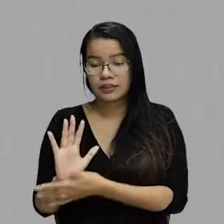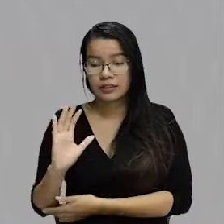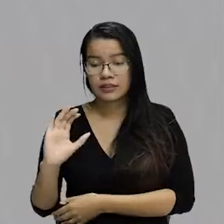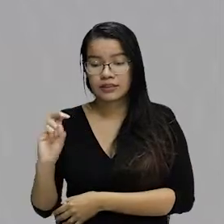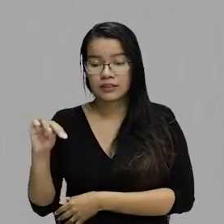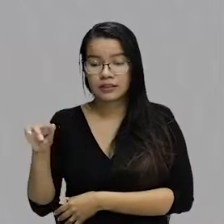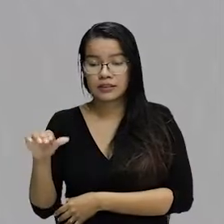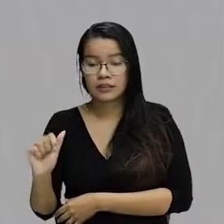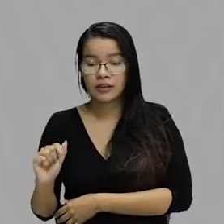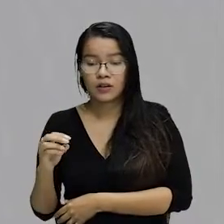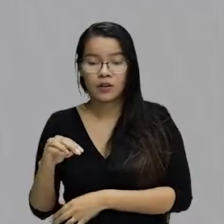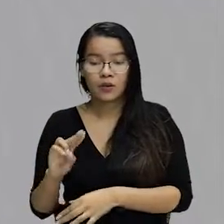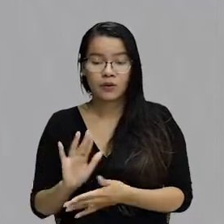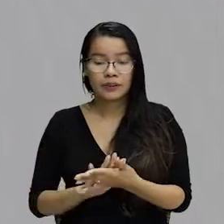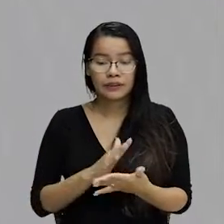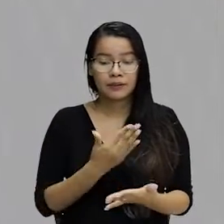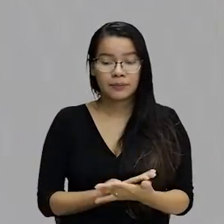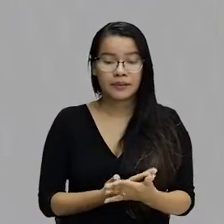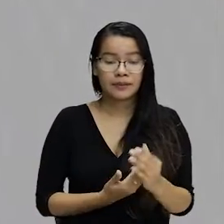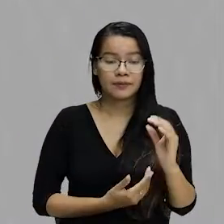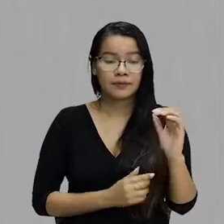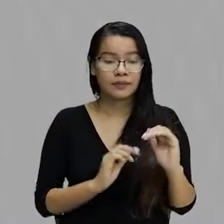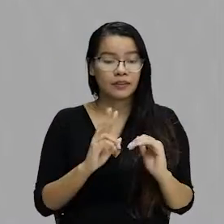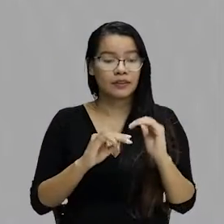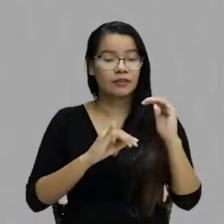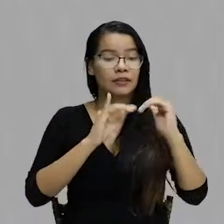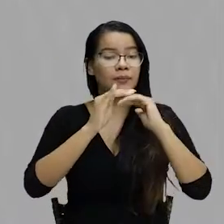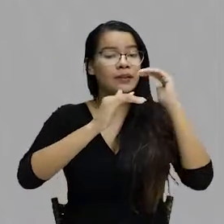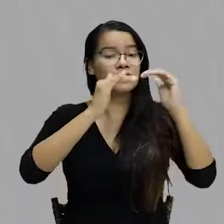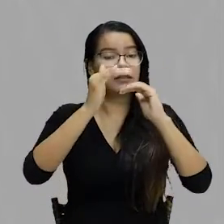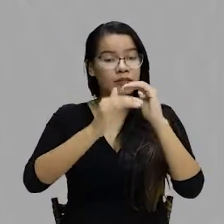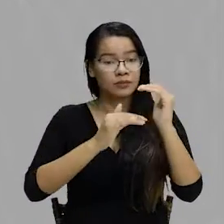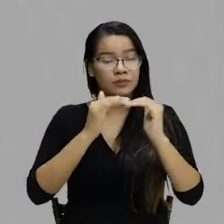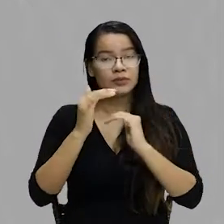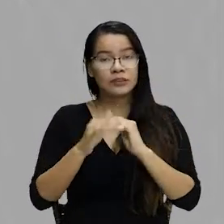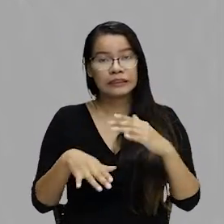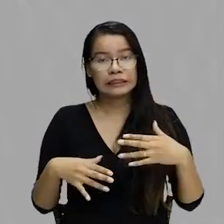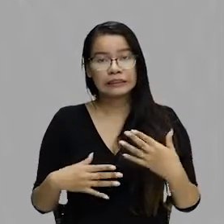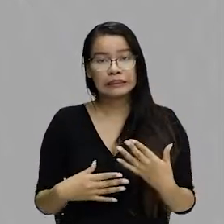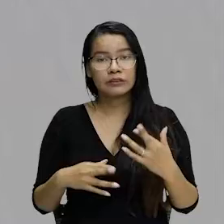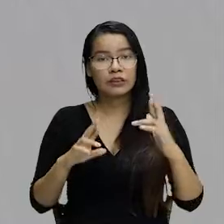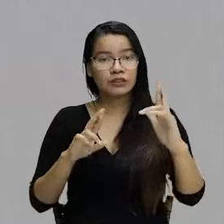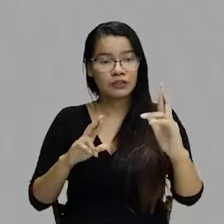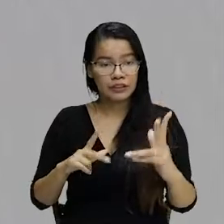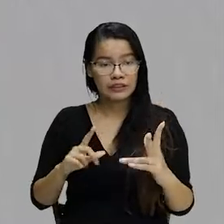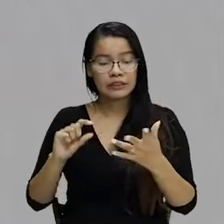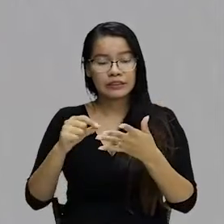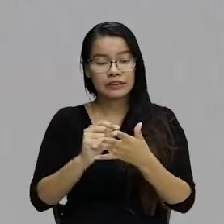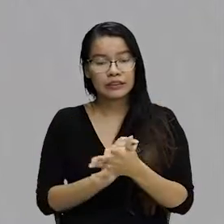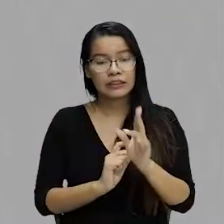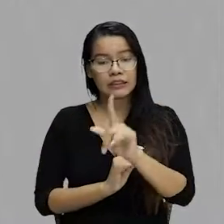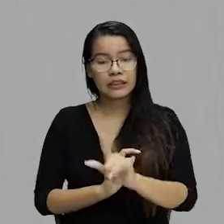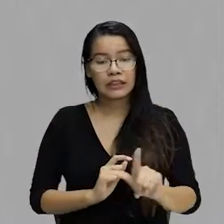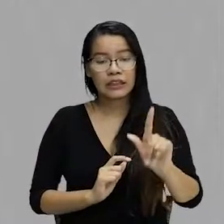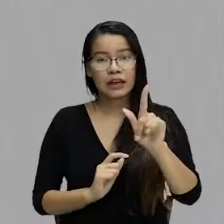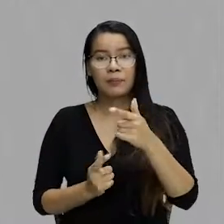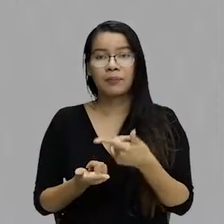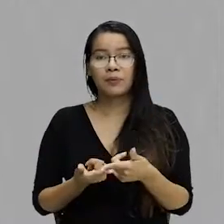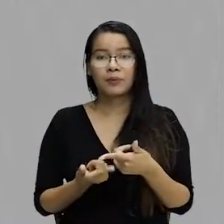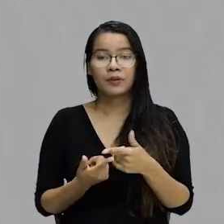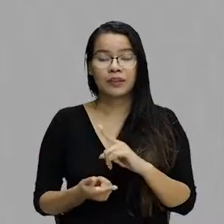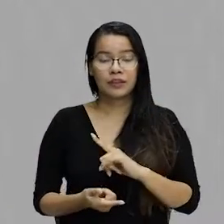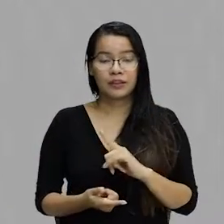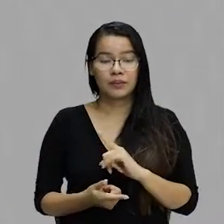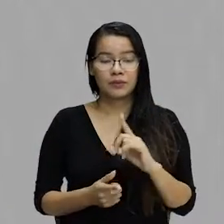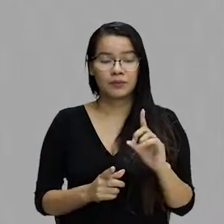está escrita, ele vai passando por esse processo. Então, ele difere da escrita comum literária, por quê? Porque ele tem um dramaturgo, que é o